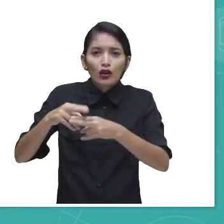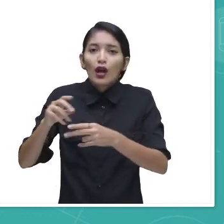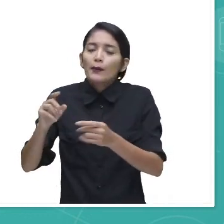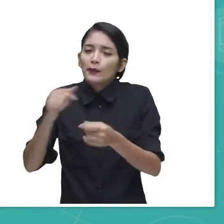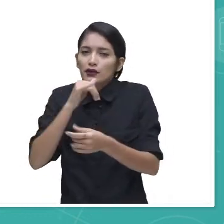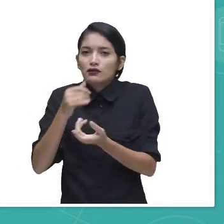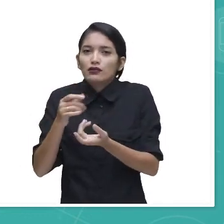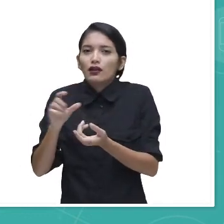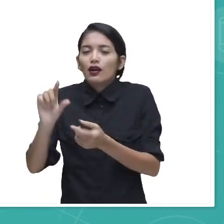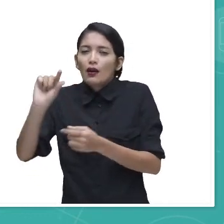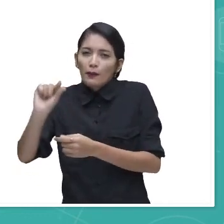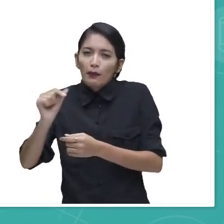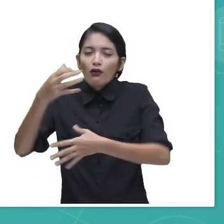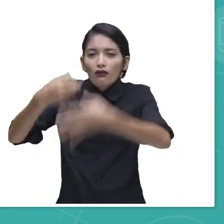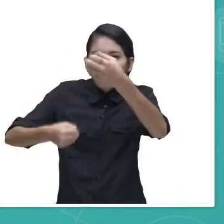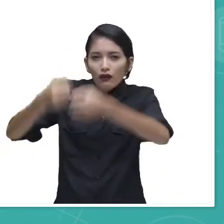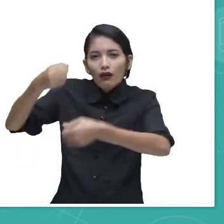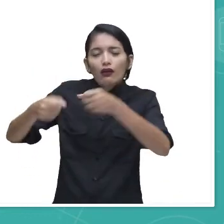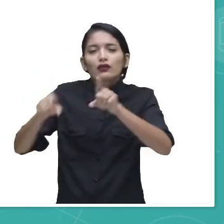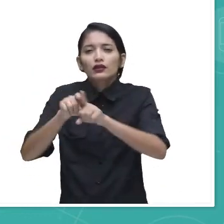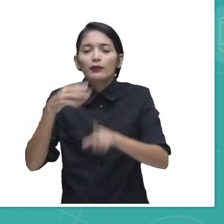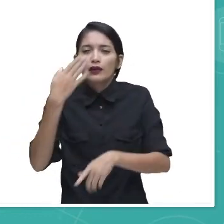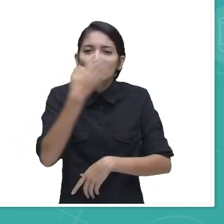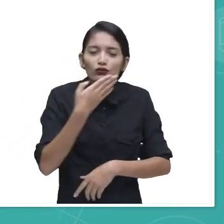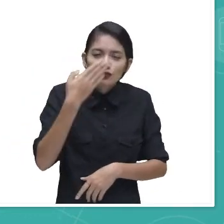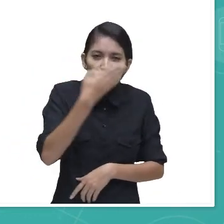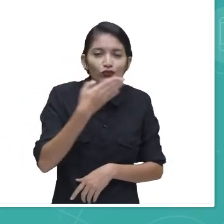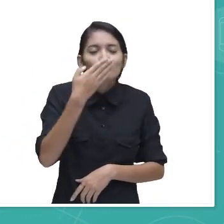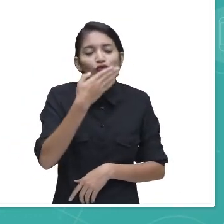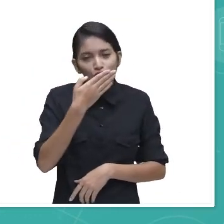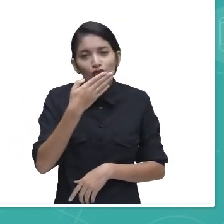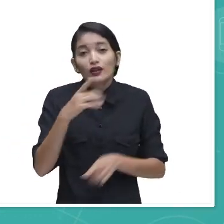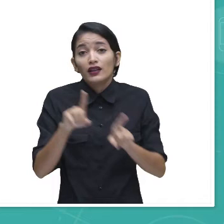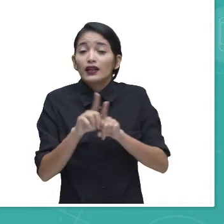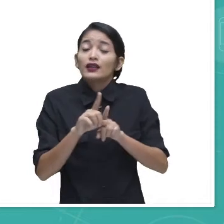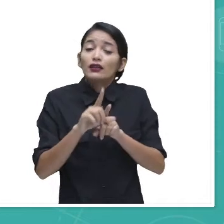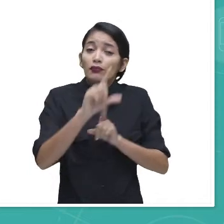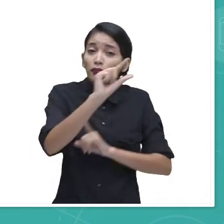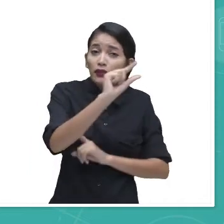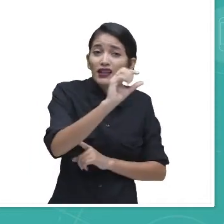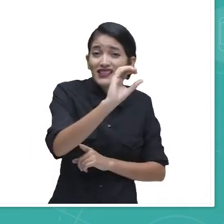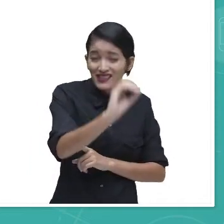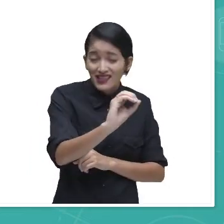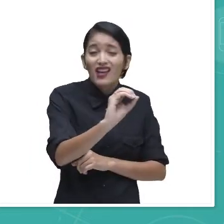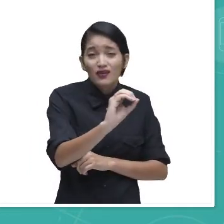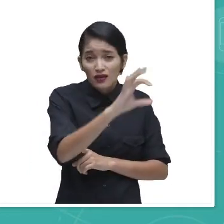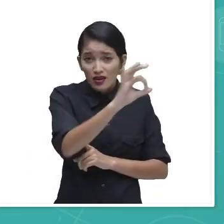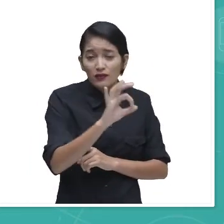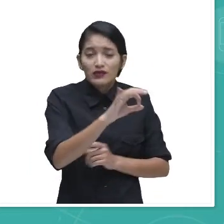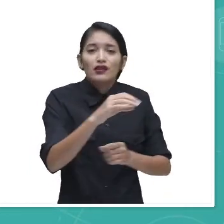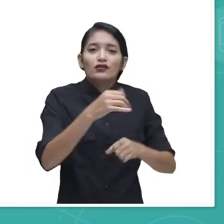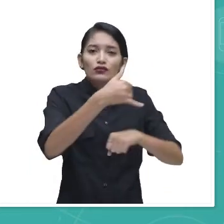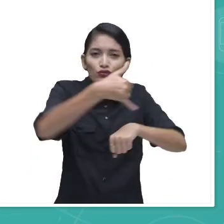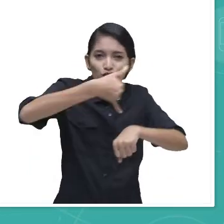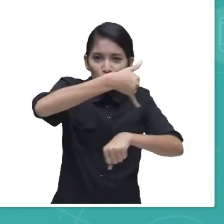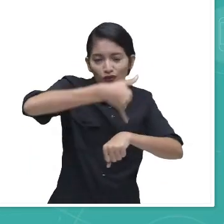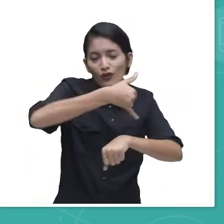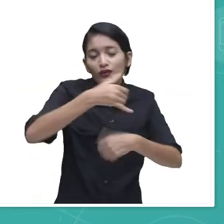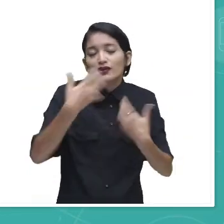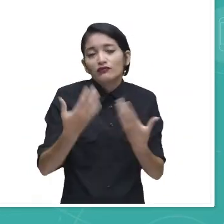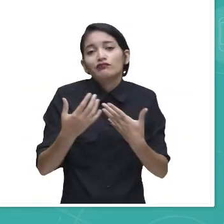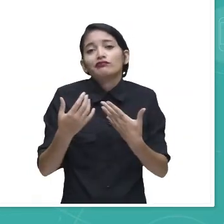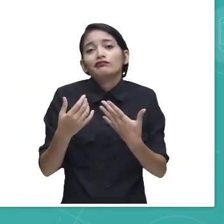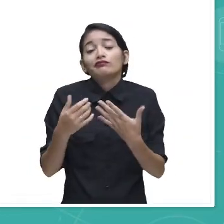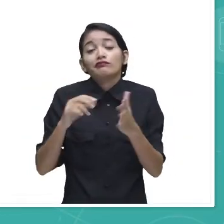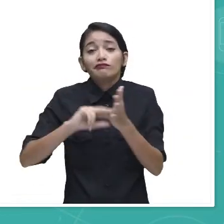leite, né? Pouco açúcar e pouca gordura, ó, zero gordura. Então isso aqui